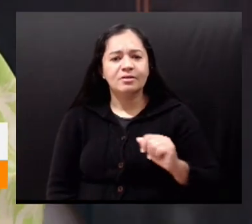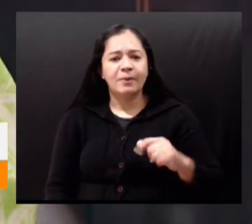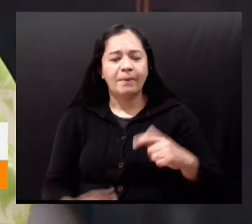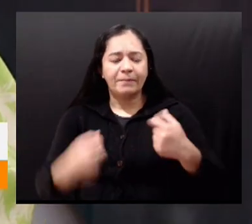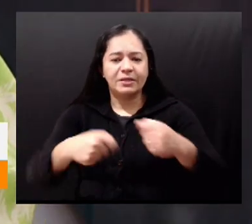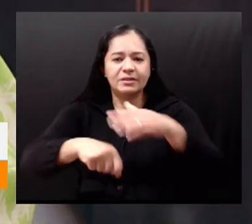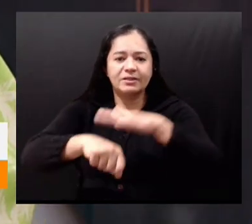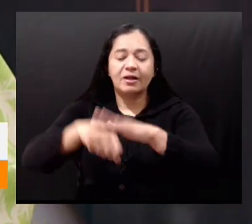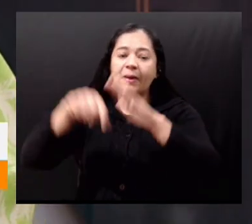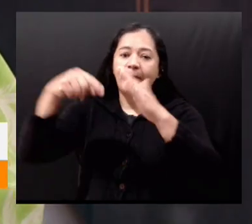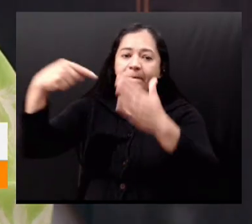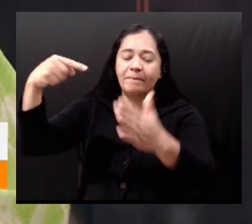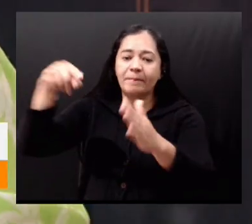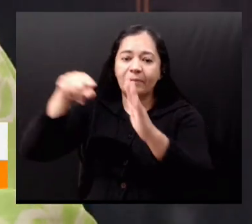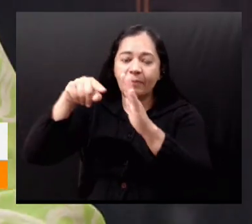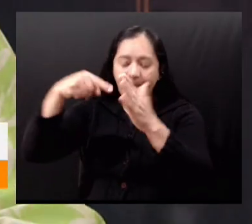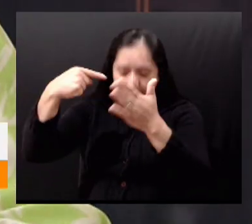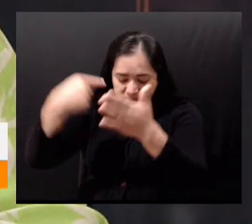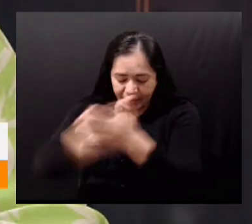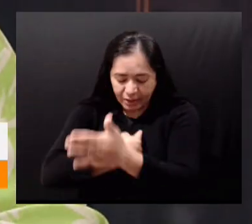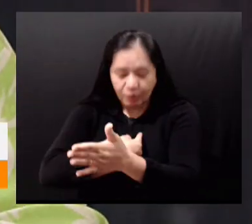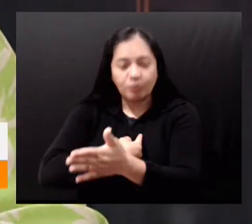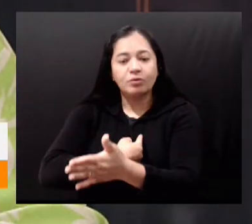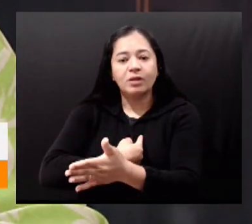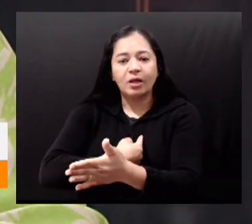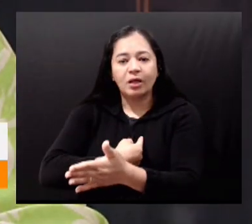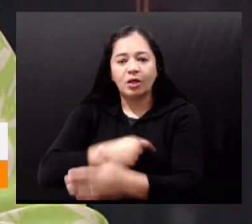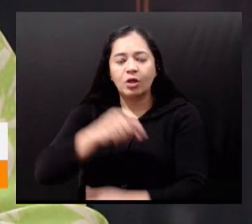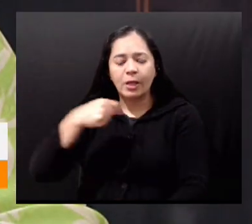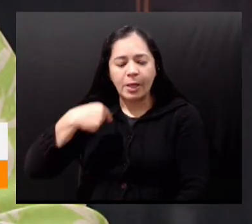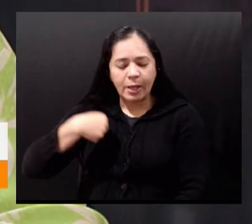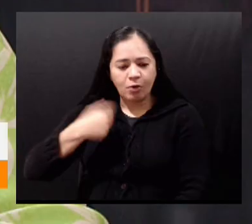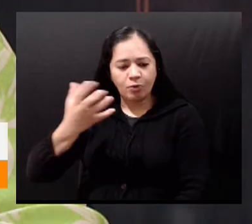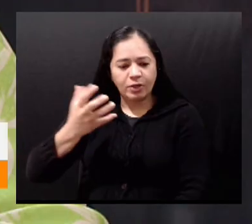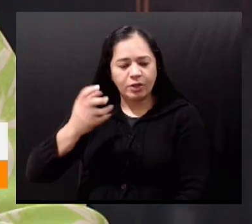para você: o que eu quero?